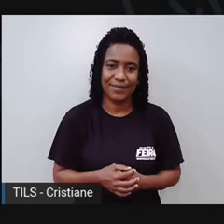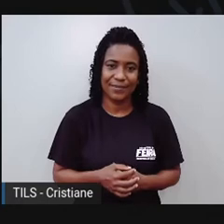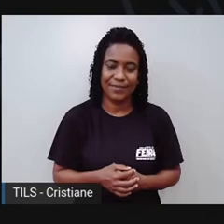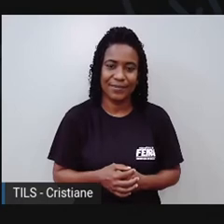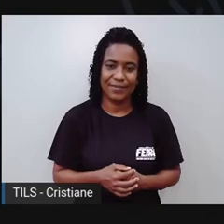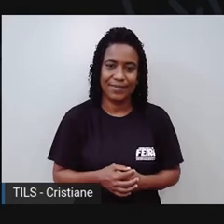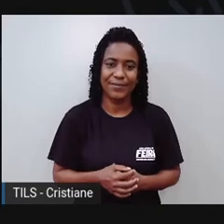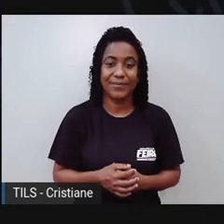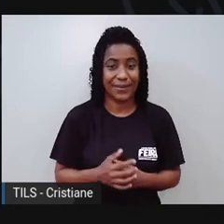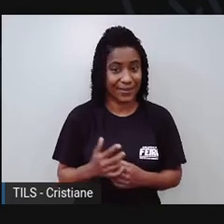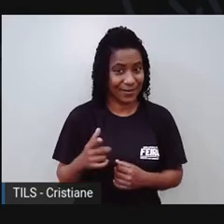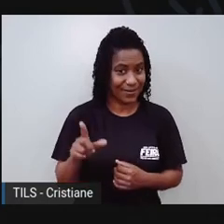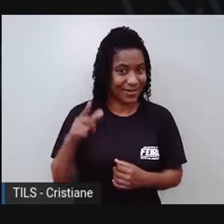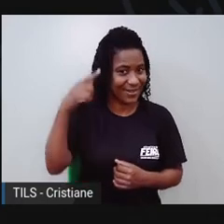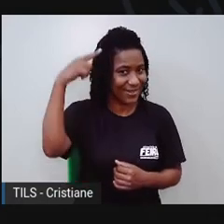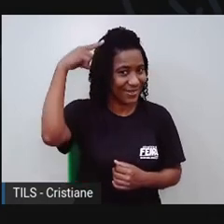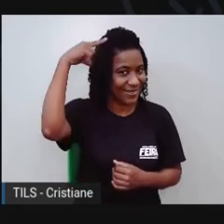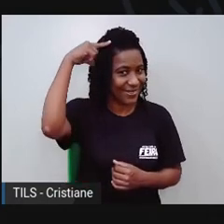E a outra.